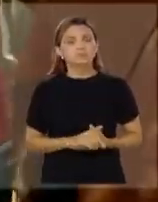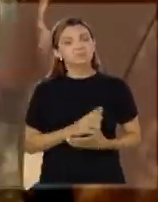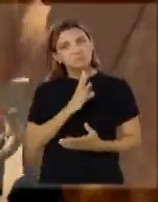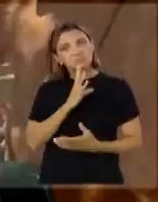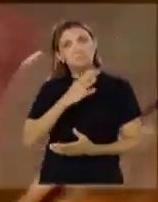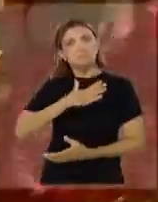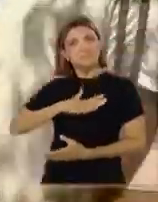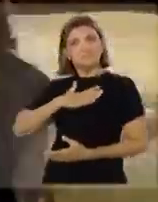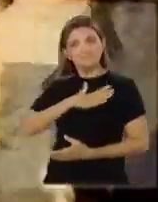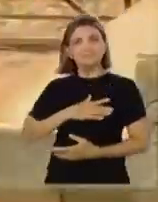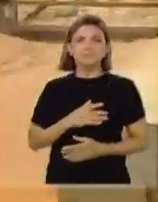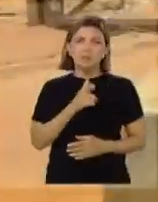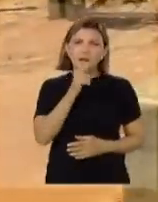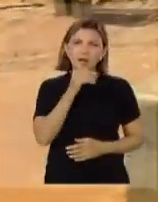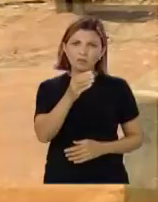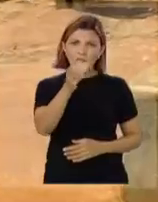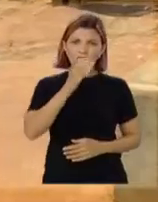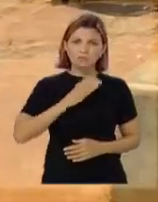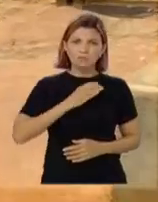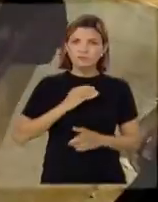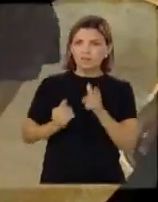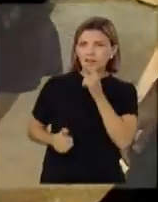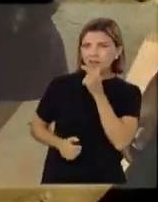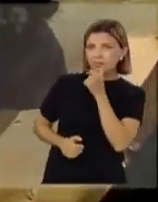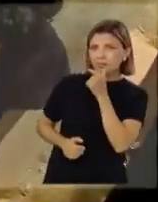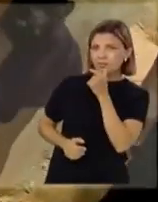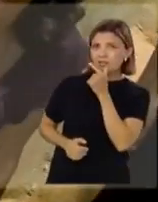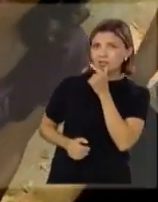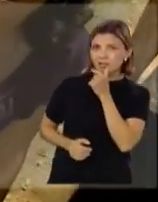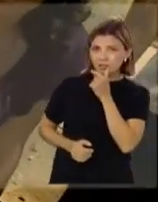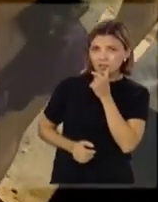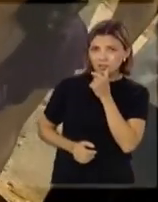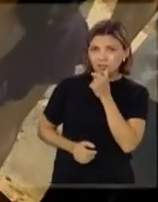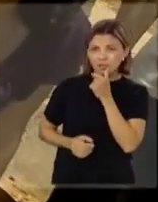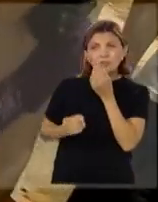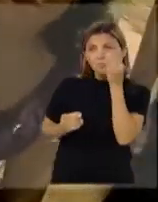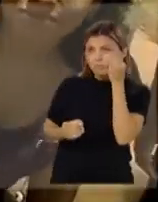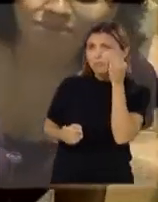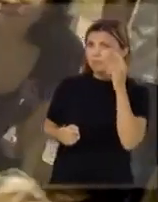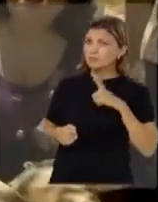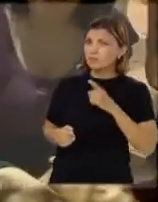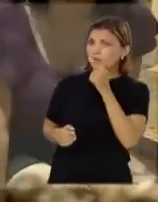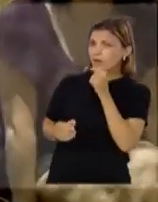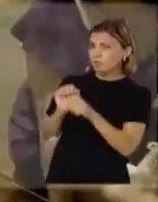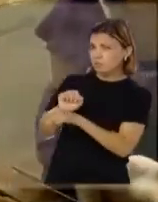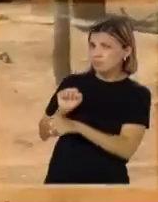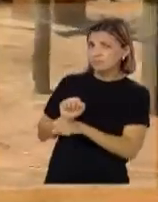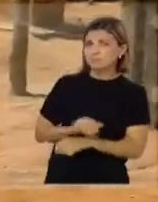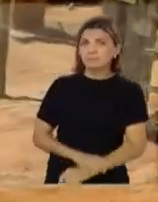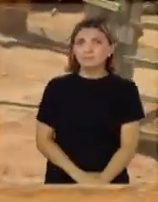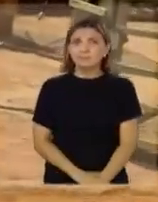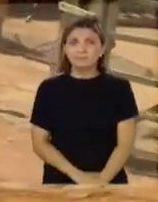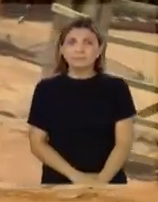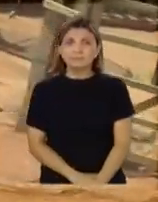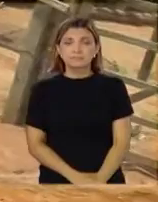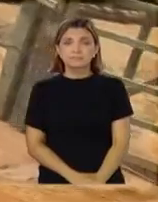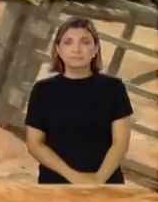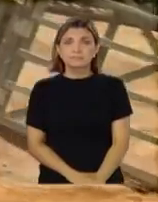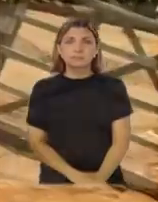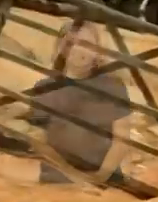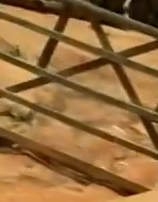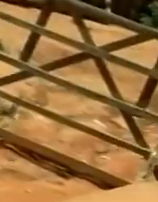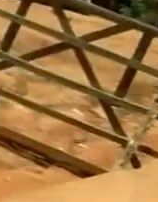e o João Paulo. Oba. É, prazer, Tony. Você tem um copo d'água? Água? Eu vou ver